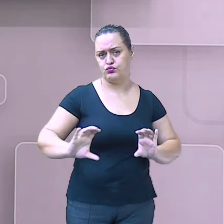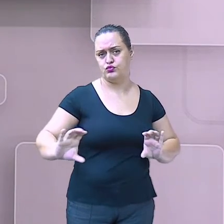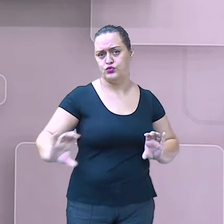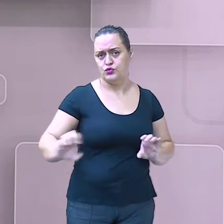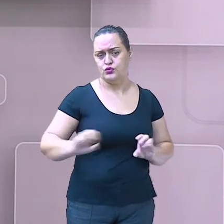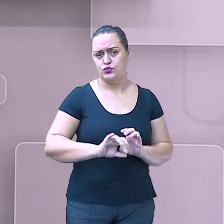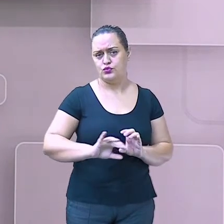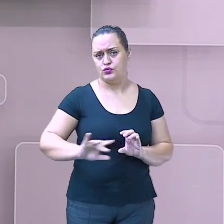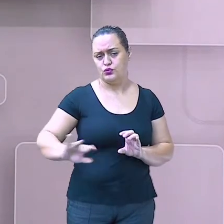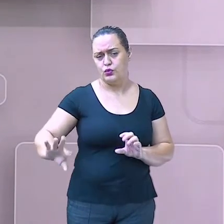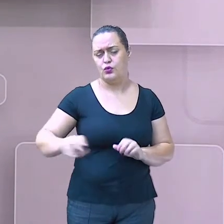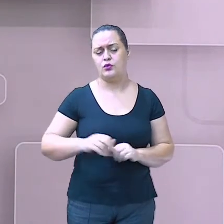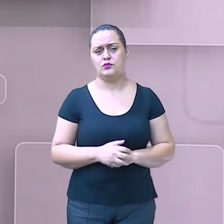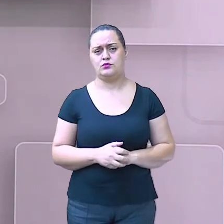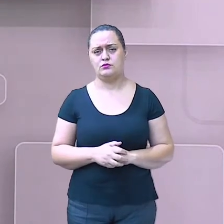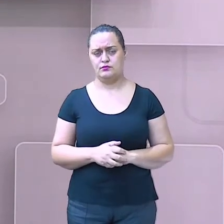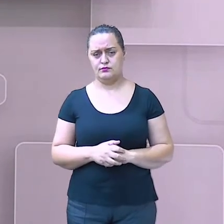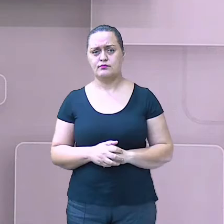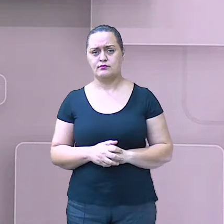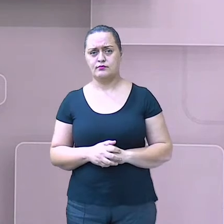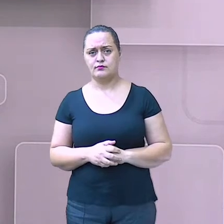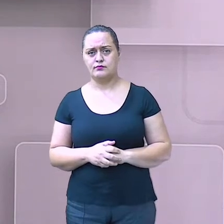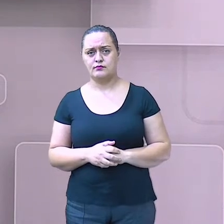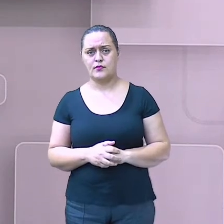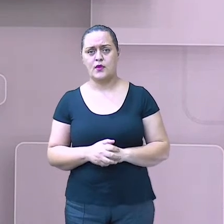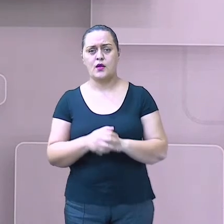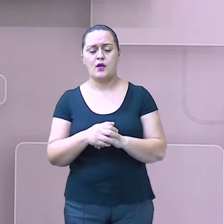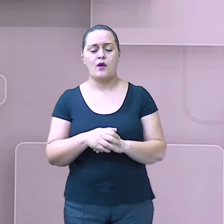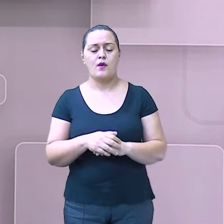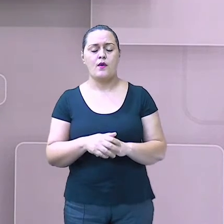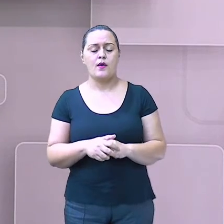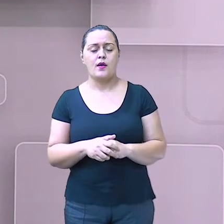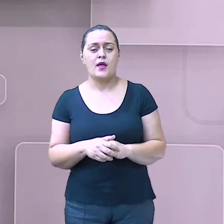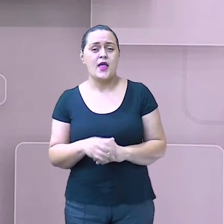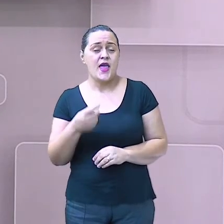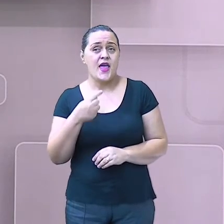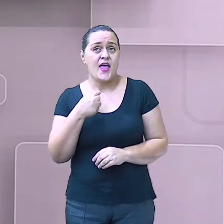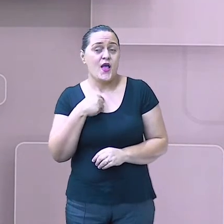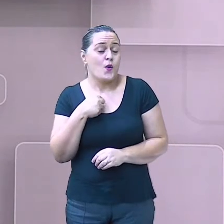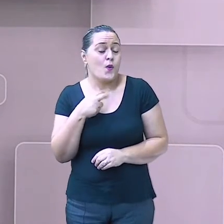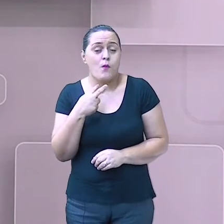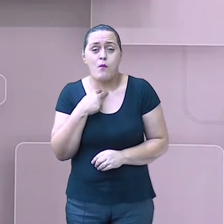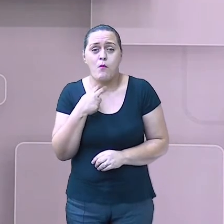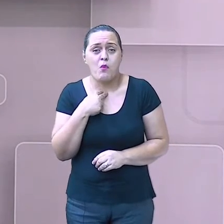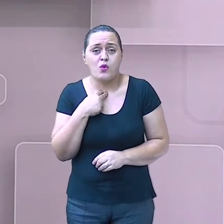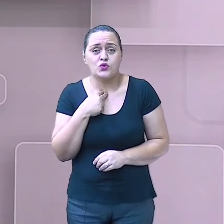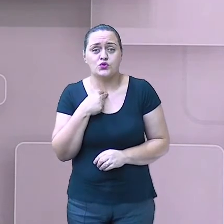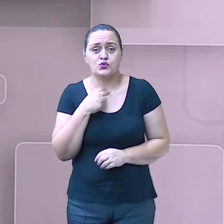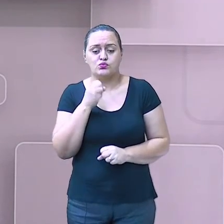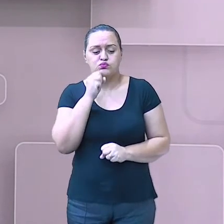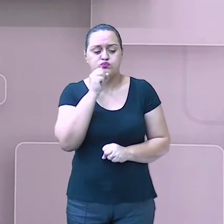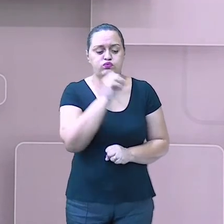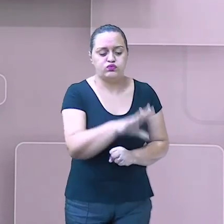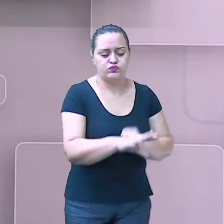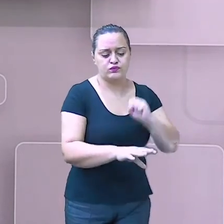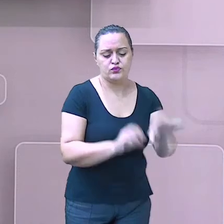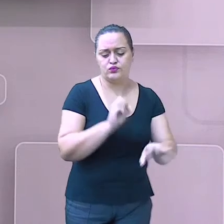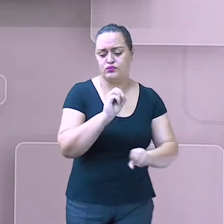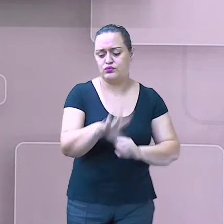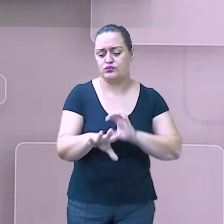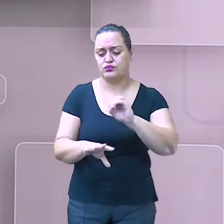tudo que pelos dejetos ali, porque aquilo ali vai alcançar as redes fluviais, vai chegar